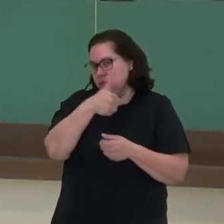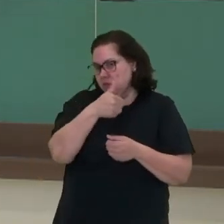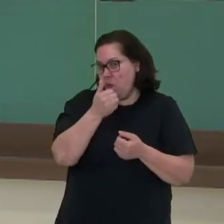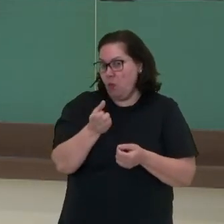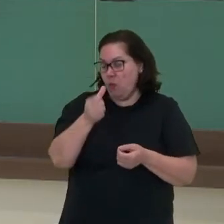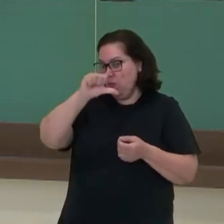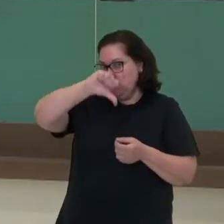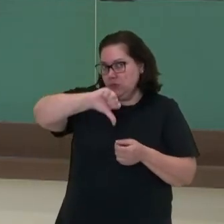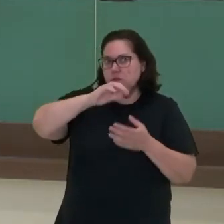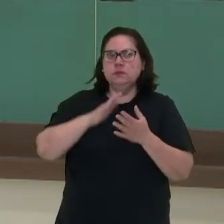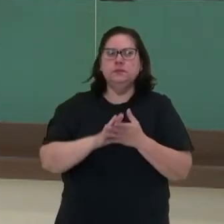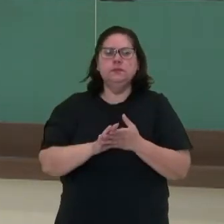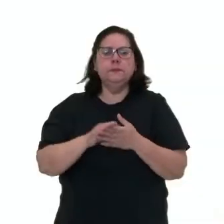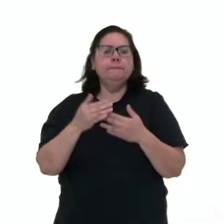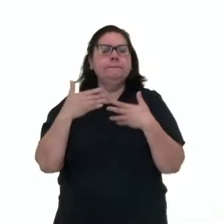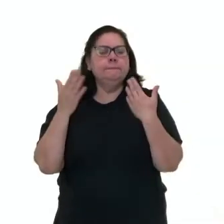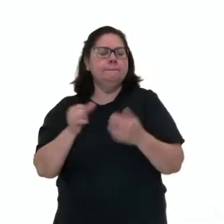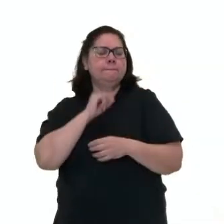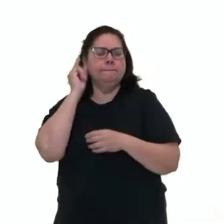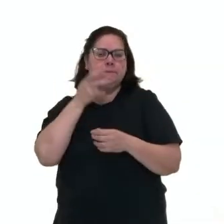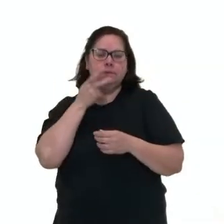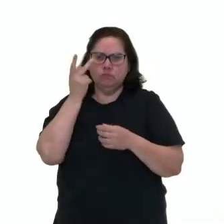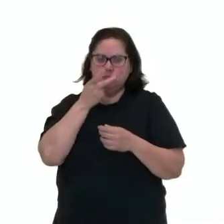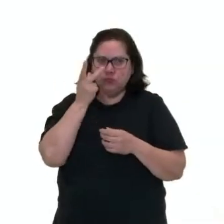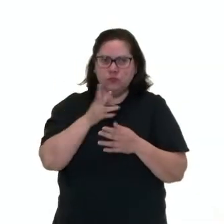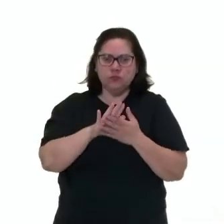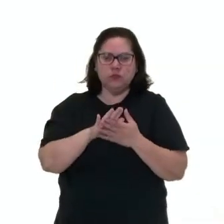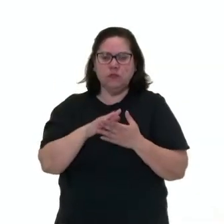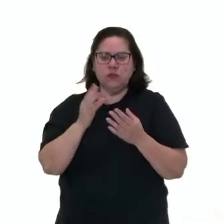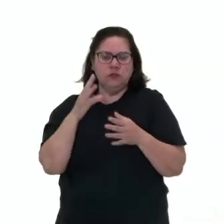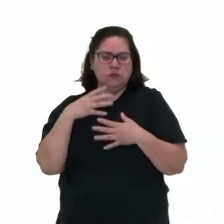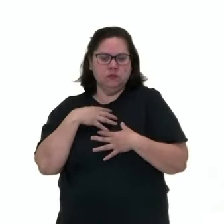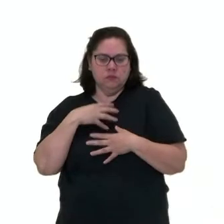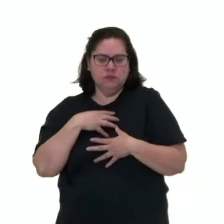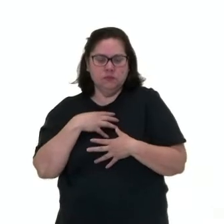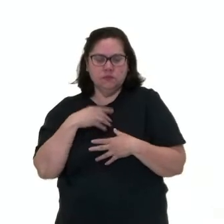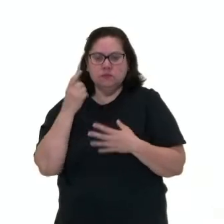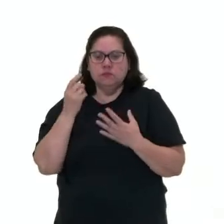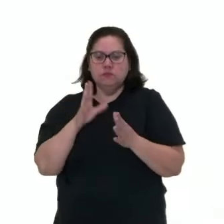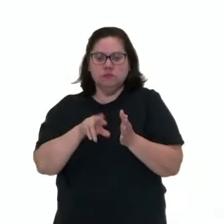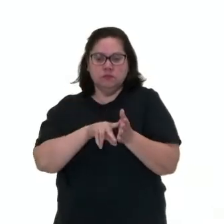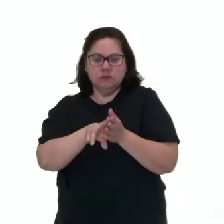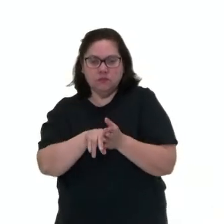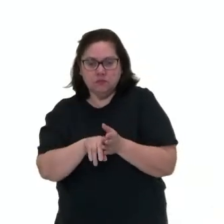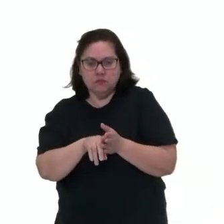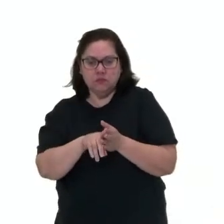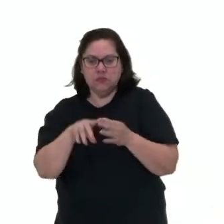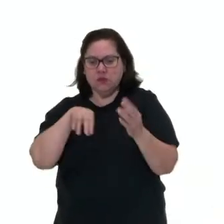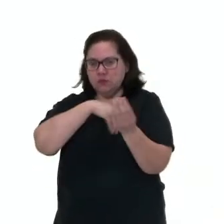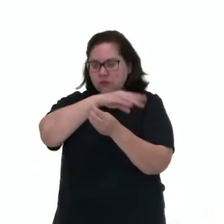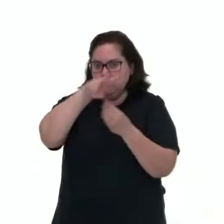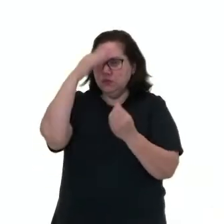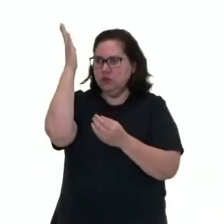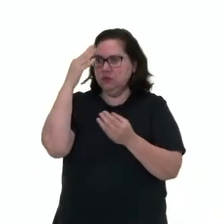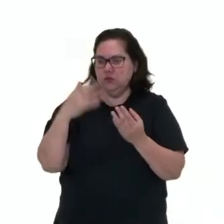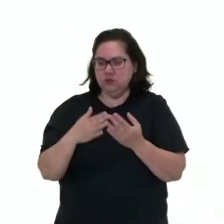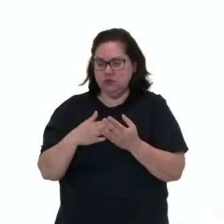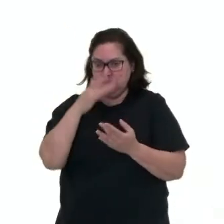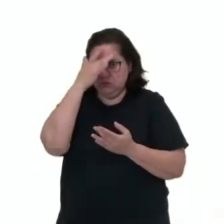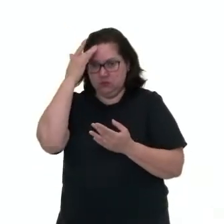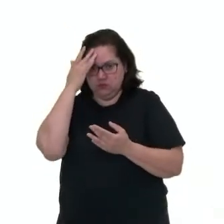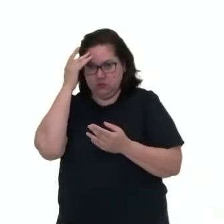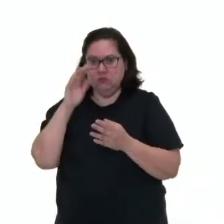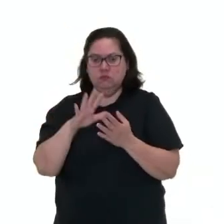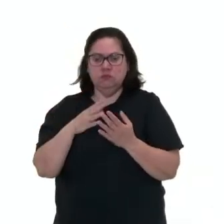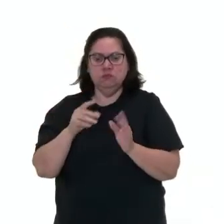ou negativo. E é importante dizer que cada nação possui uma formação biológica hereditária. No Brasil temos uma miscigenação populacional com grandes